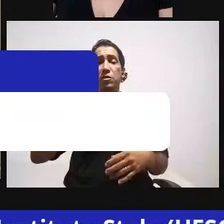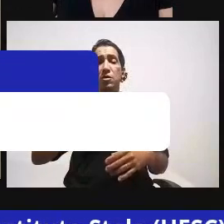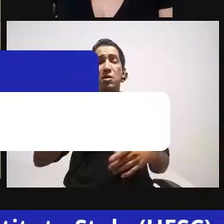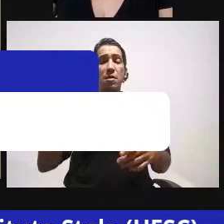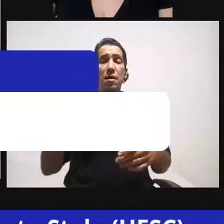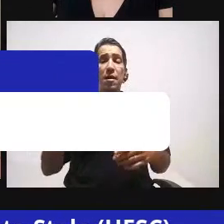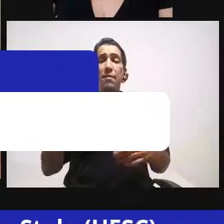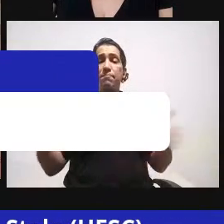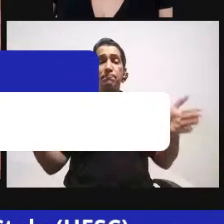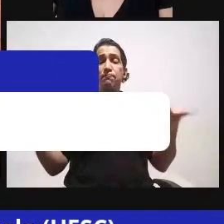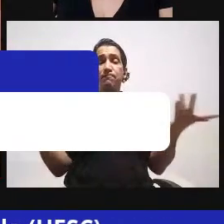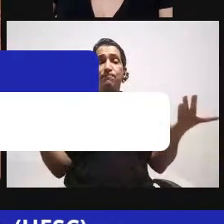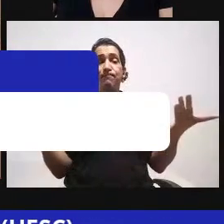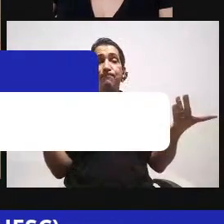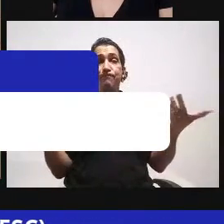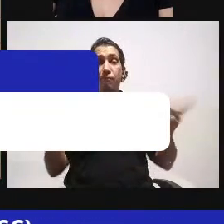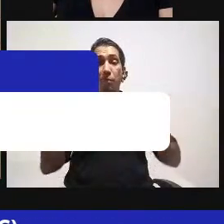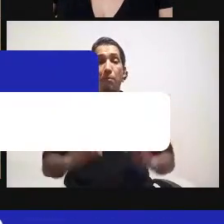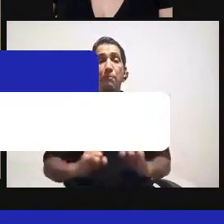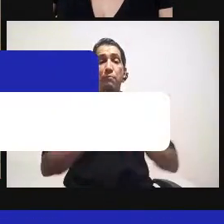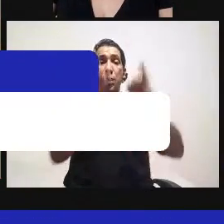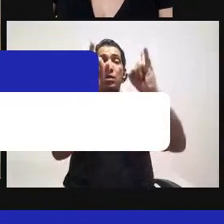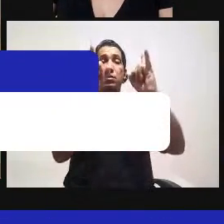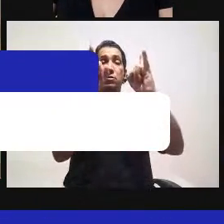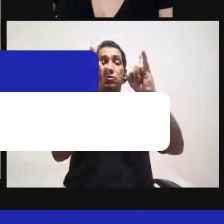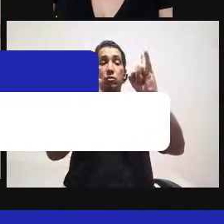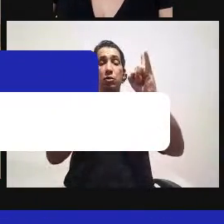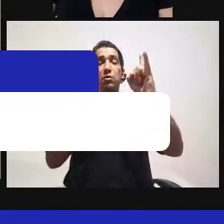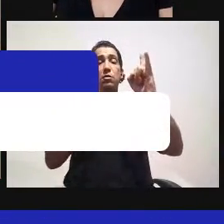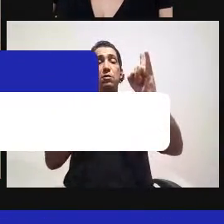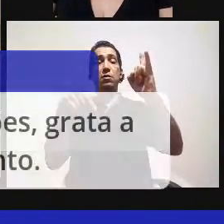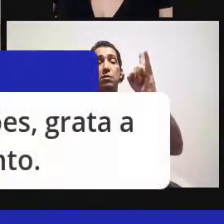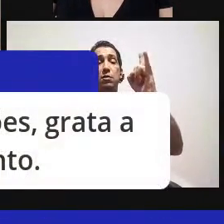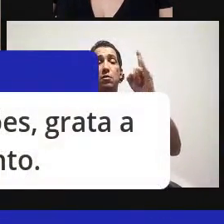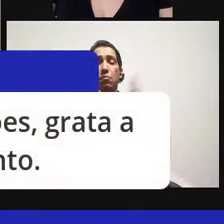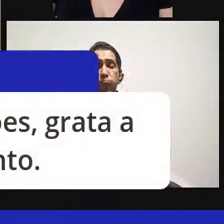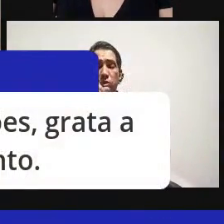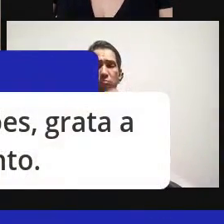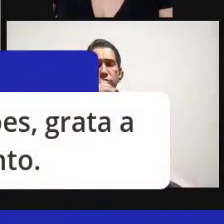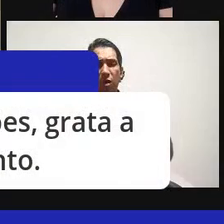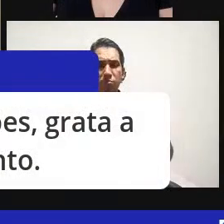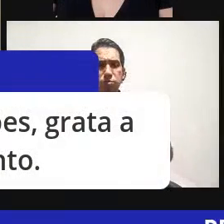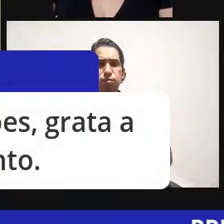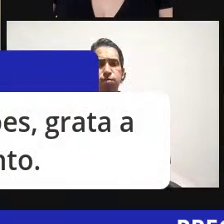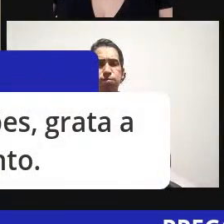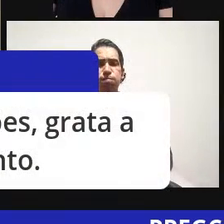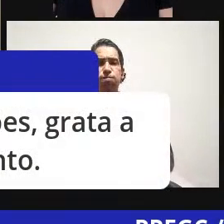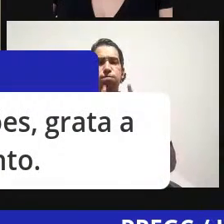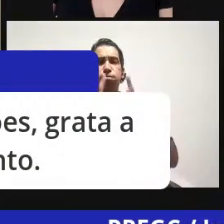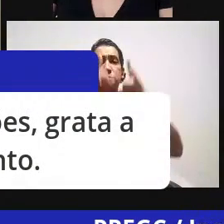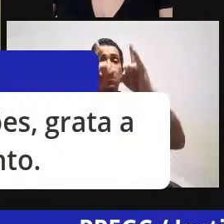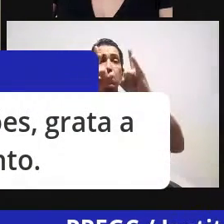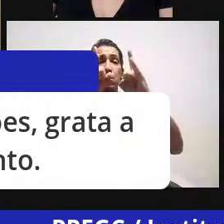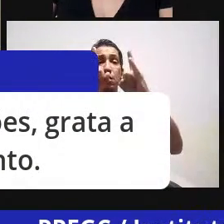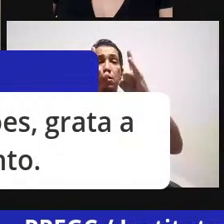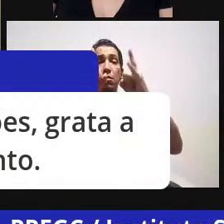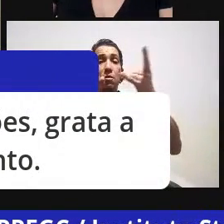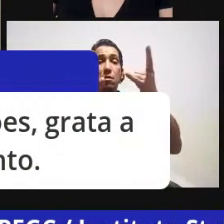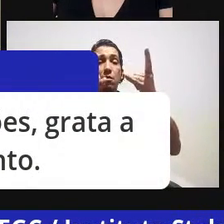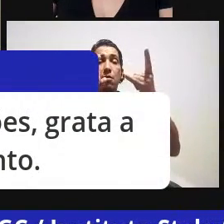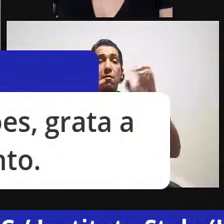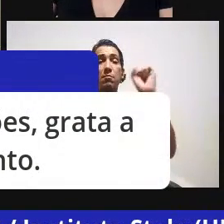uma grande máquina 3D. A exemplo do que vai ser feito também em outros